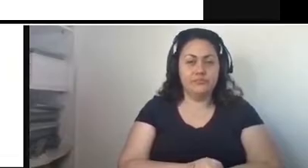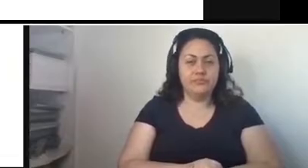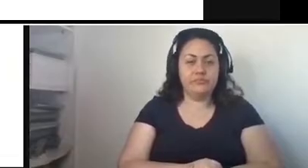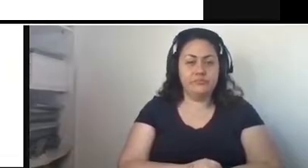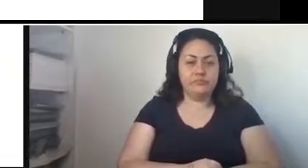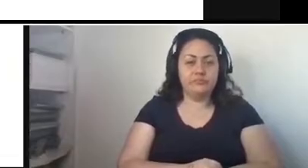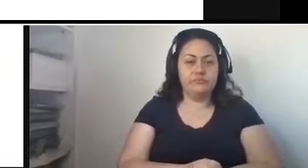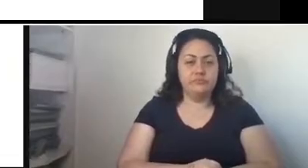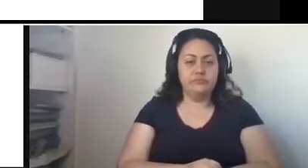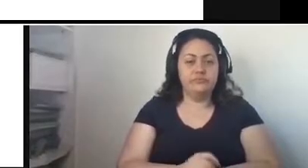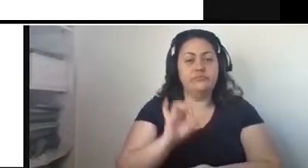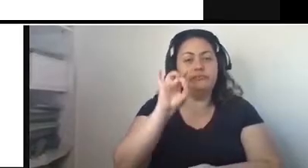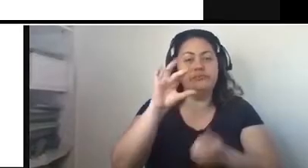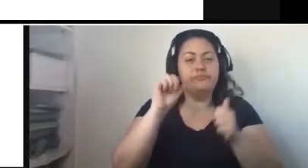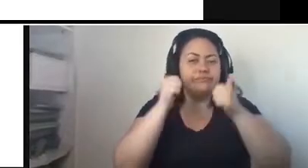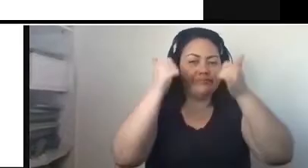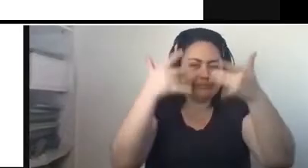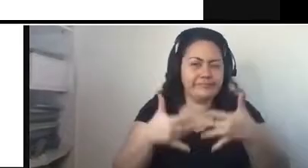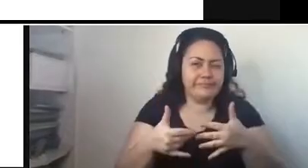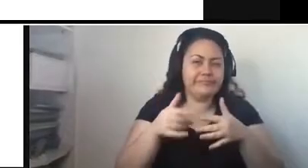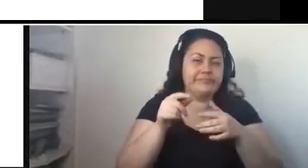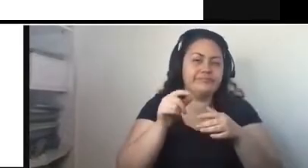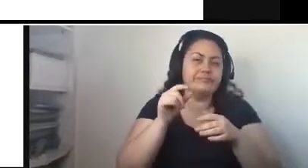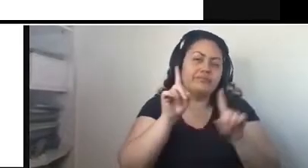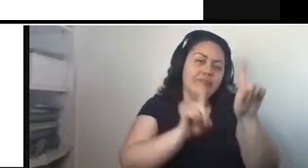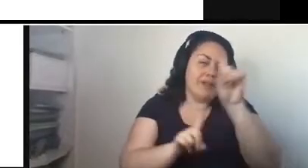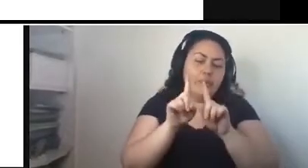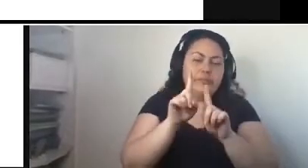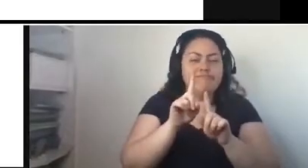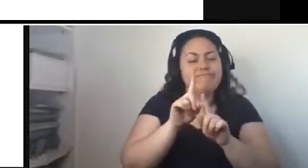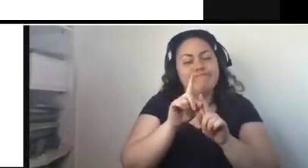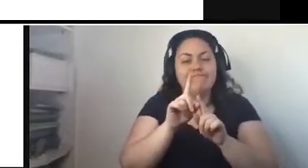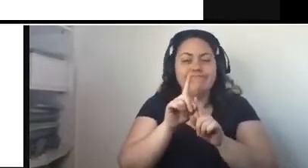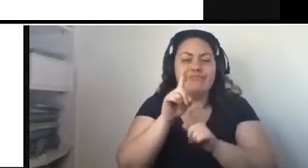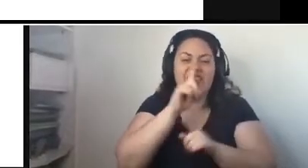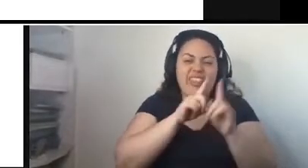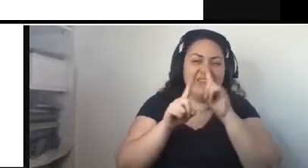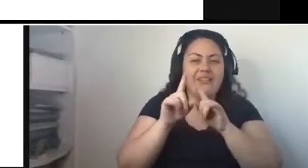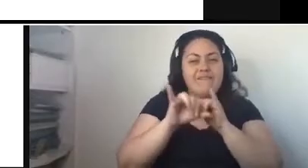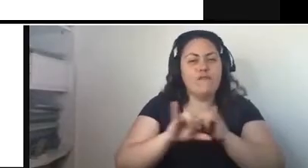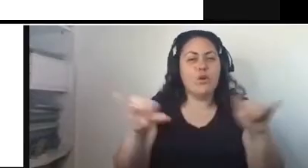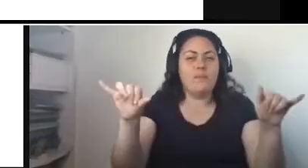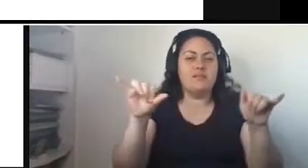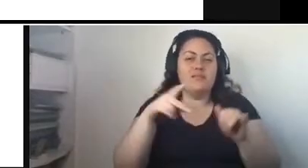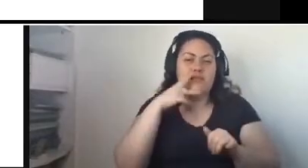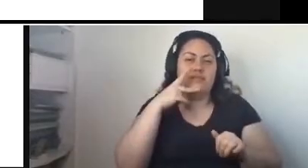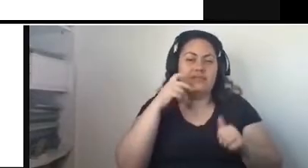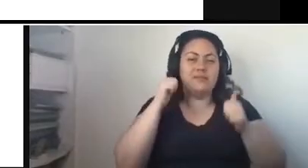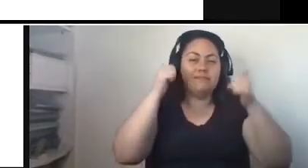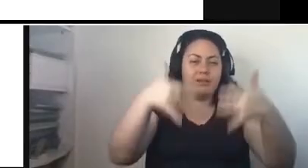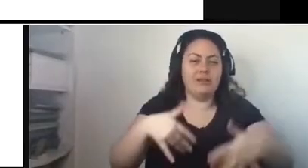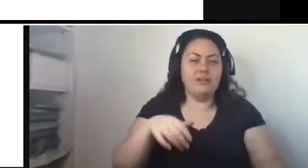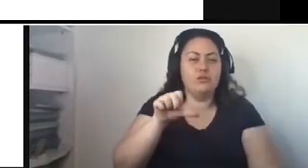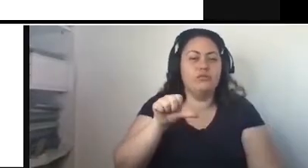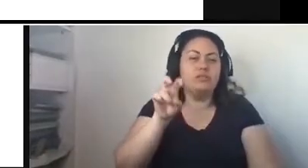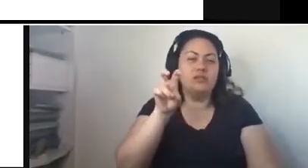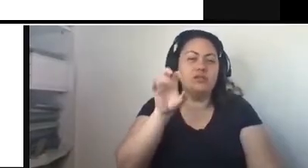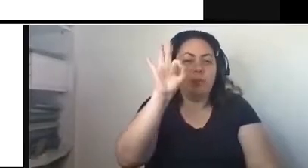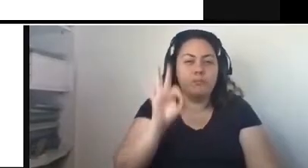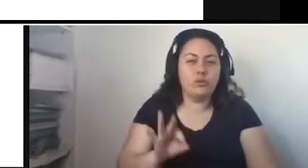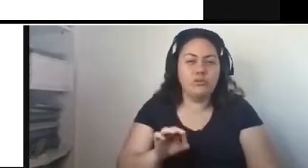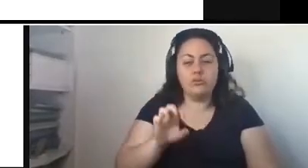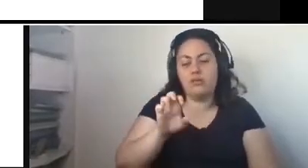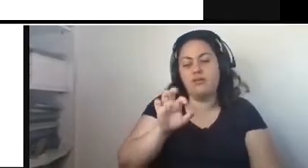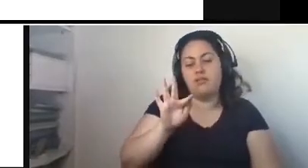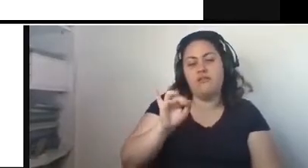Bom, vamos esclarecer alguns mal-entendidos em relação a essa medida de eficácia. O que significa 95% de eficácia?